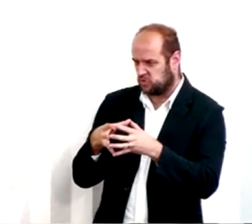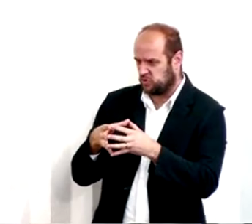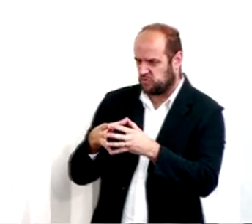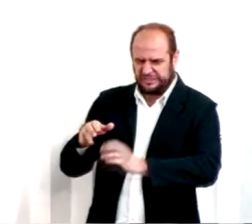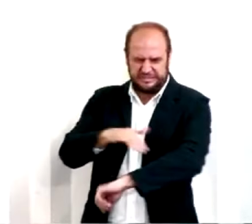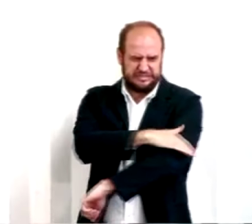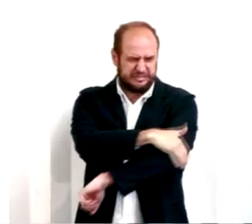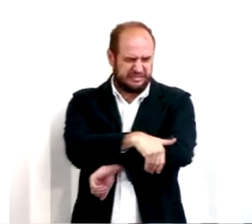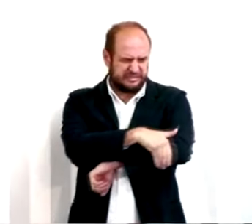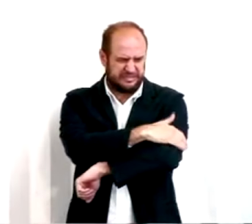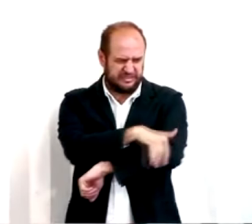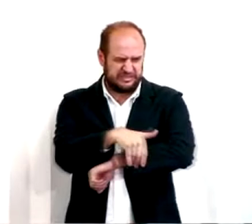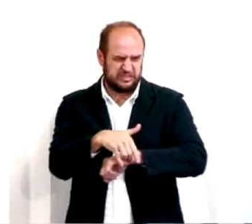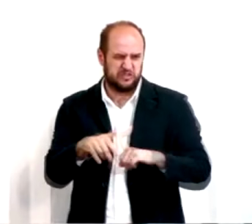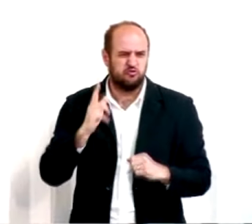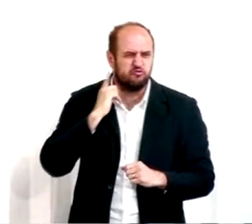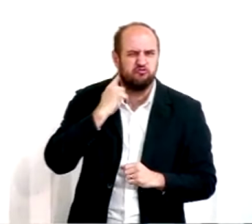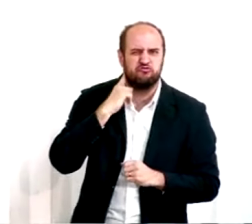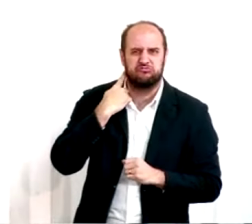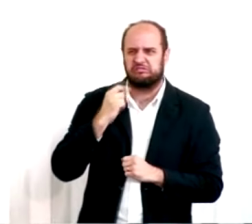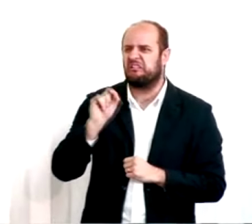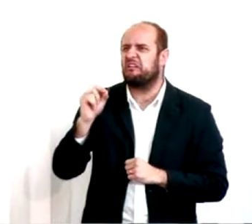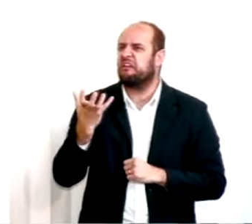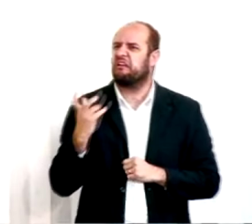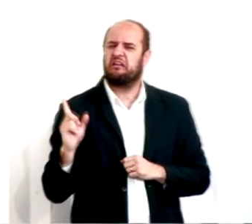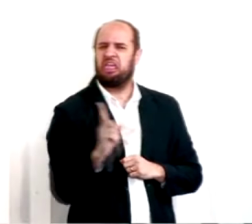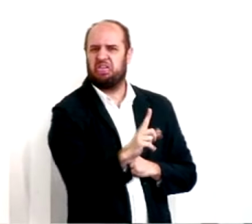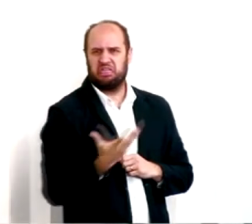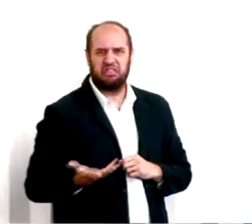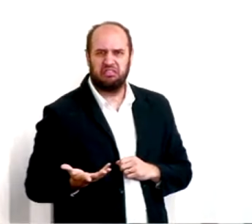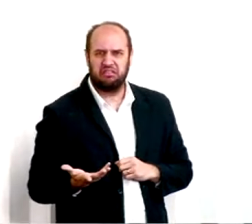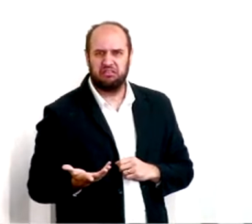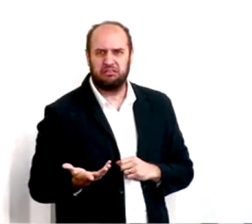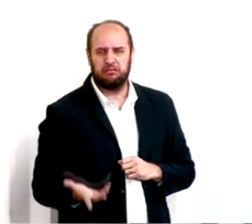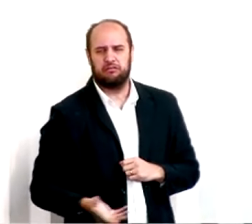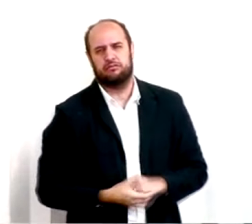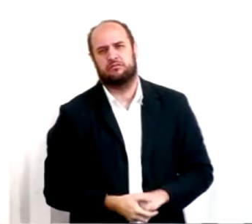Barrosa quente nós estaria entre eles